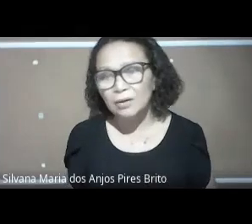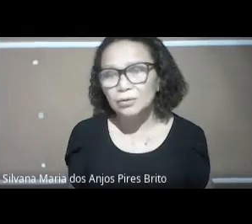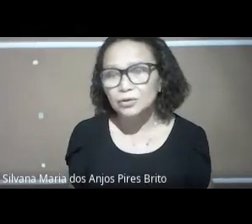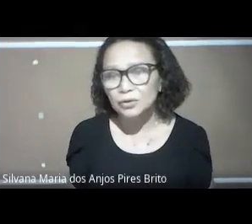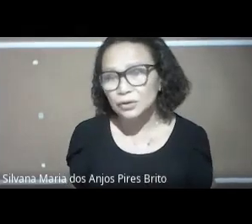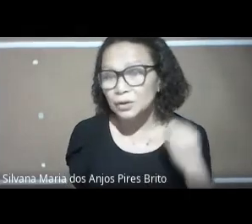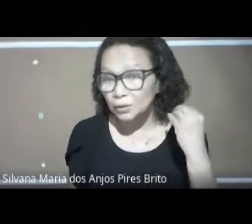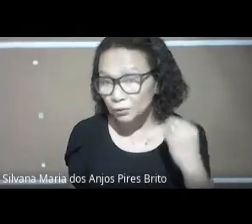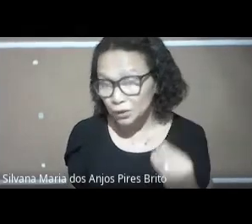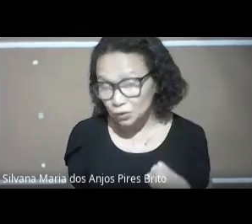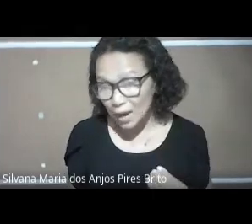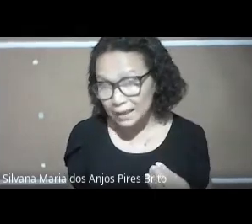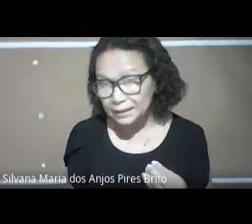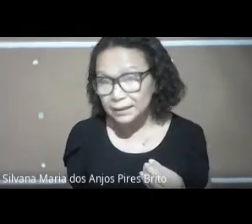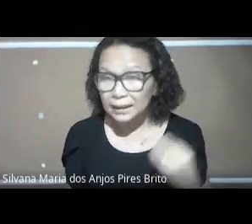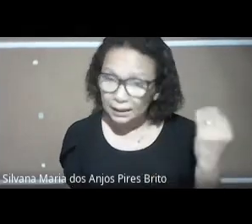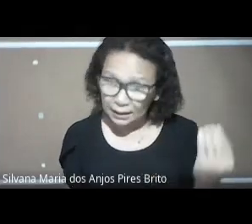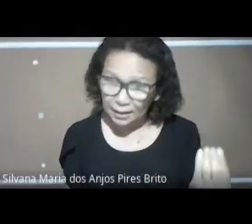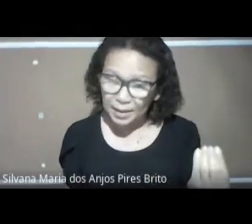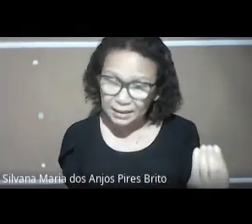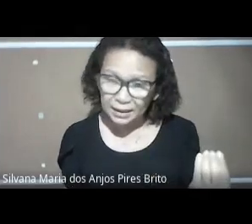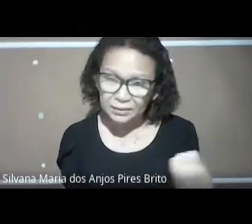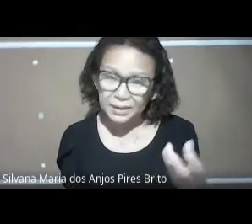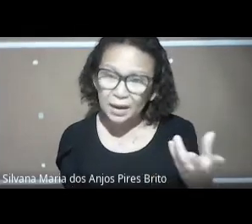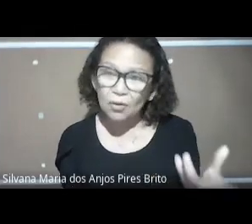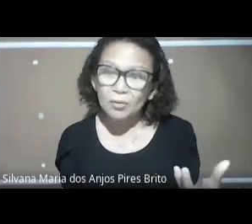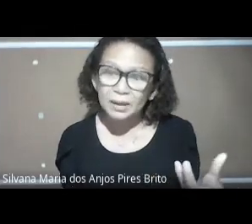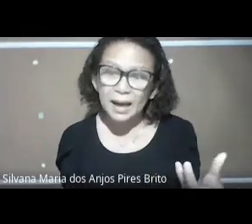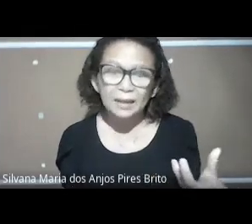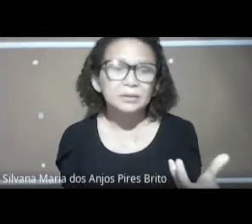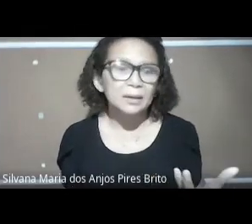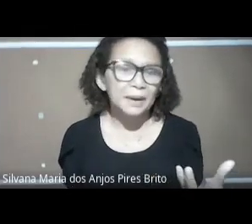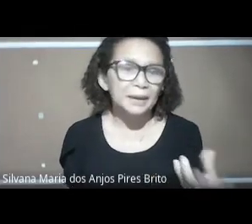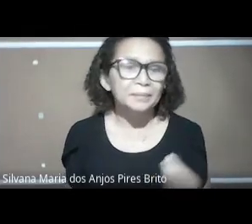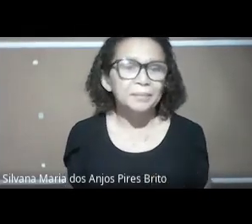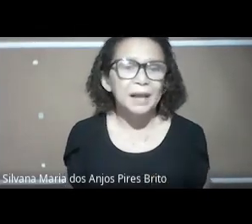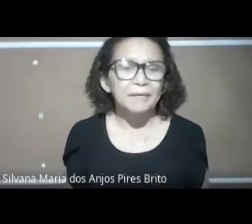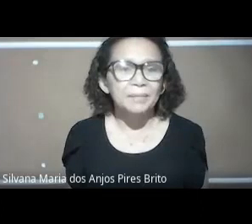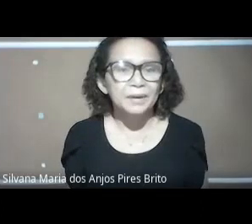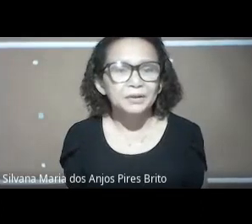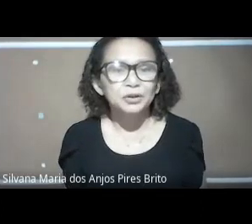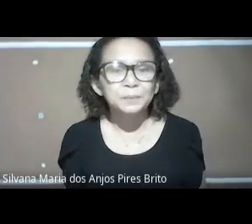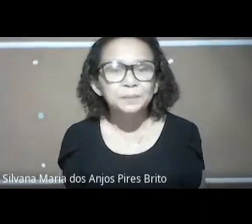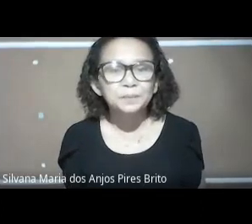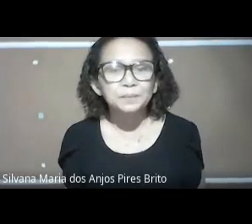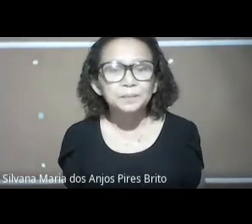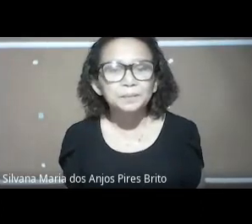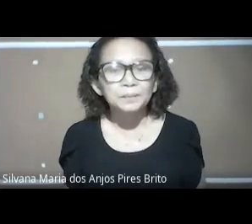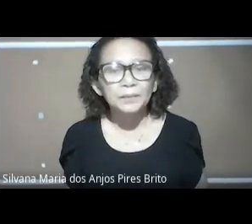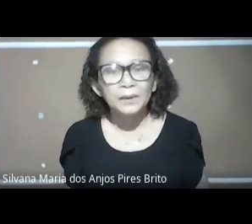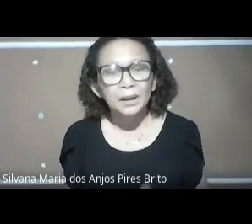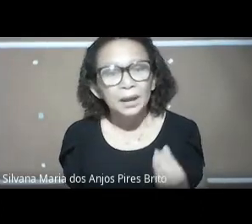utilizar recursos visuais, que precisam ser combinados também previamente.